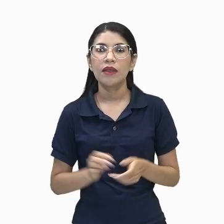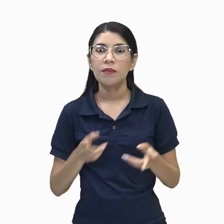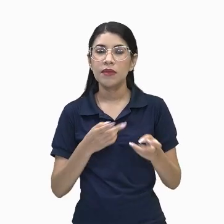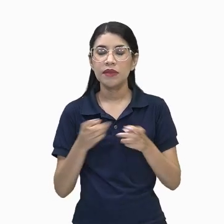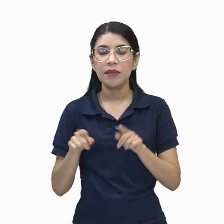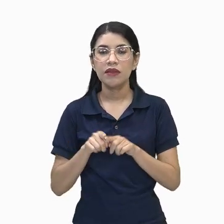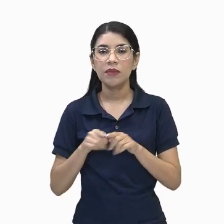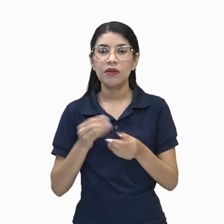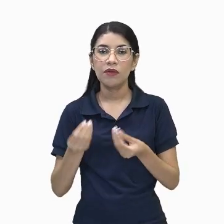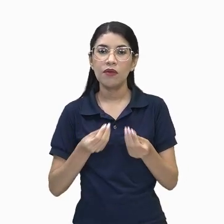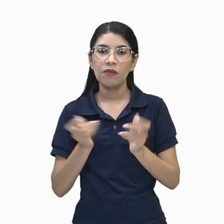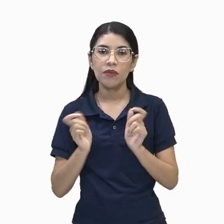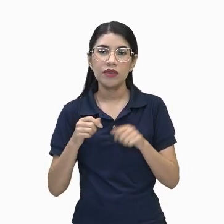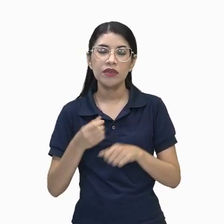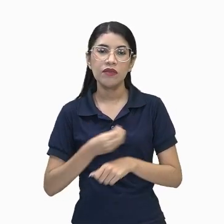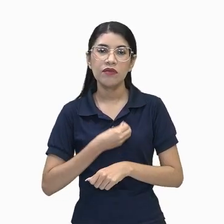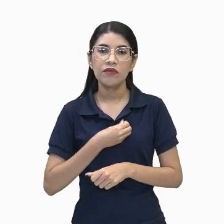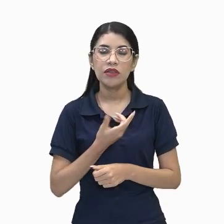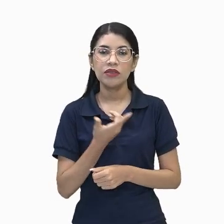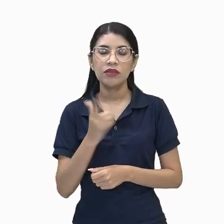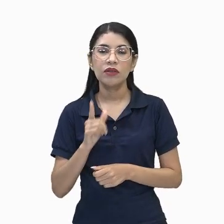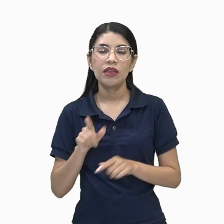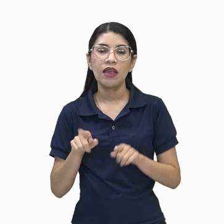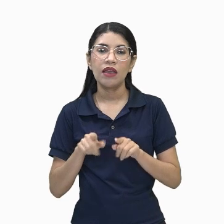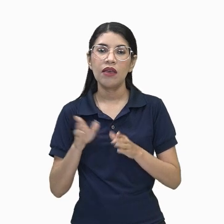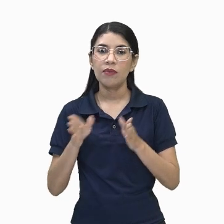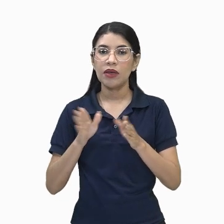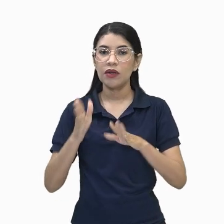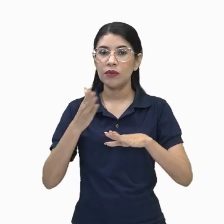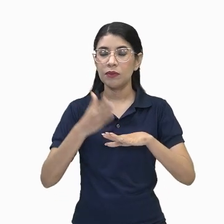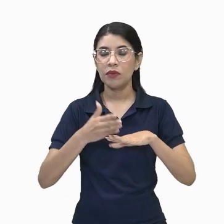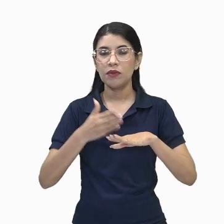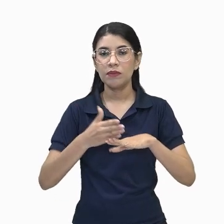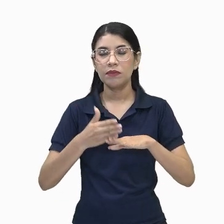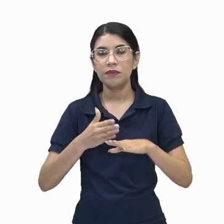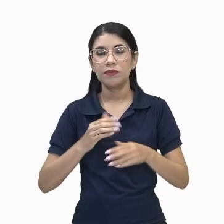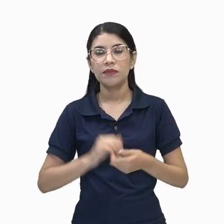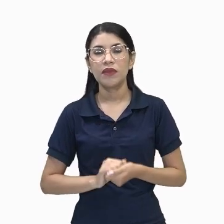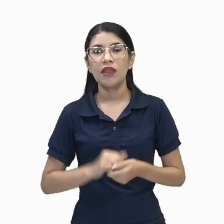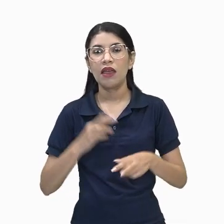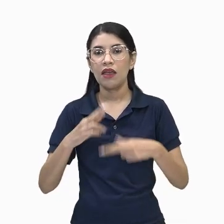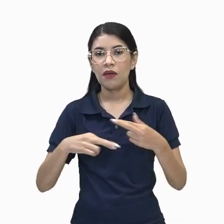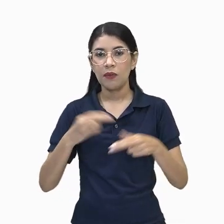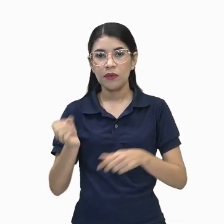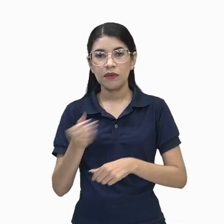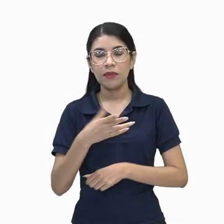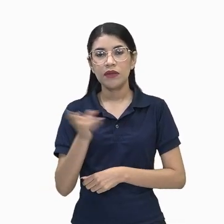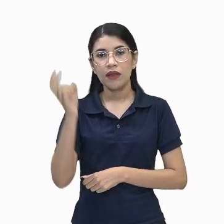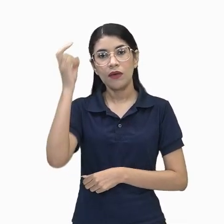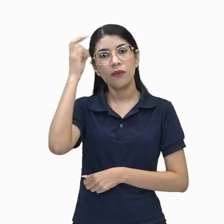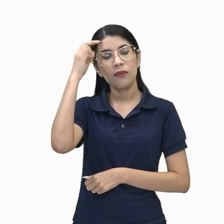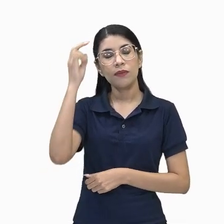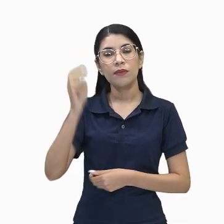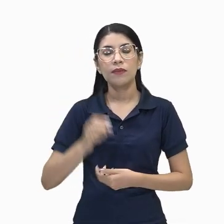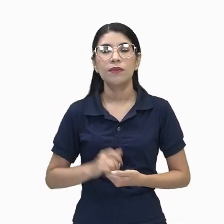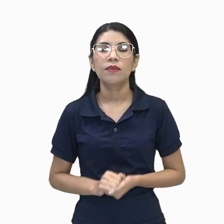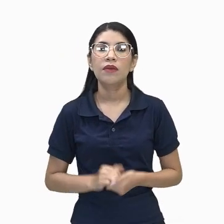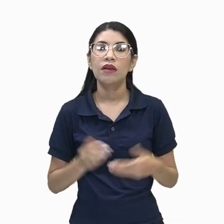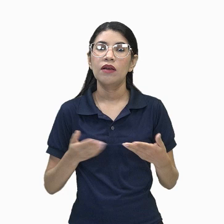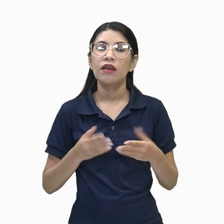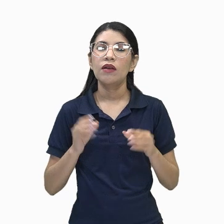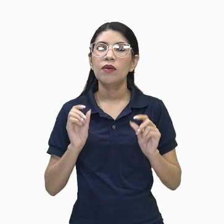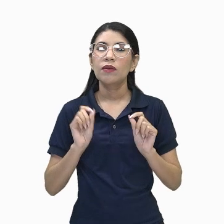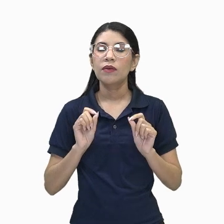vem justamente com a era moderna e também ali o chamado renascimento cultural. Vamos então entender a